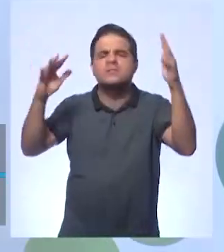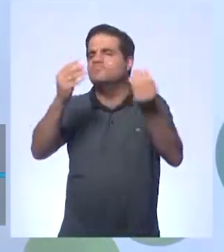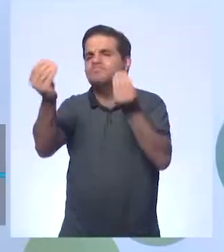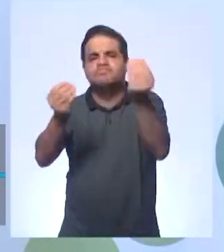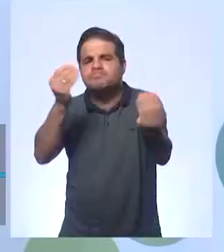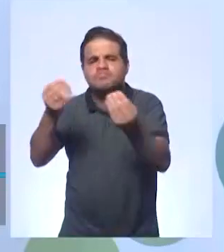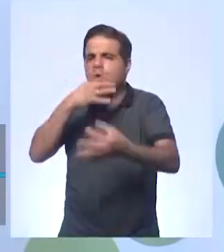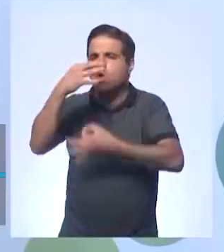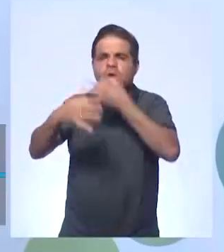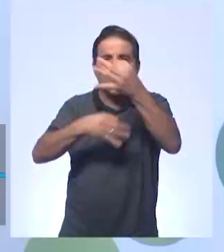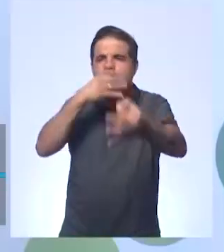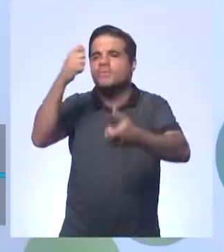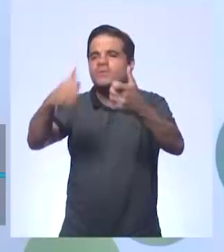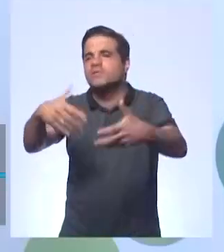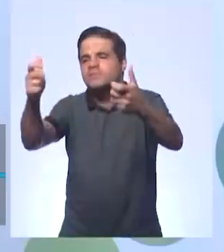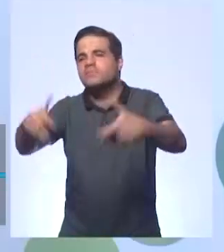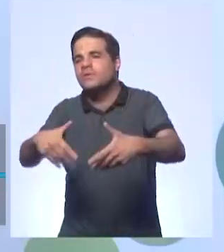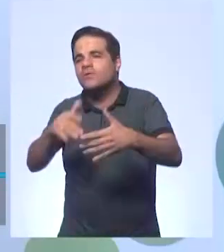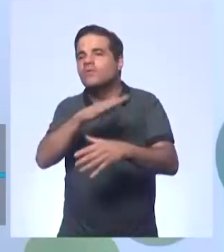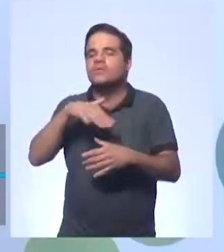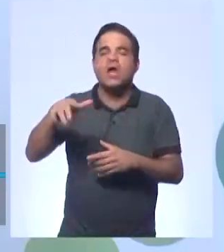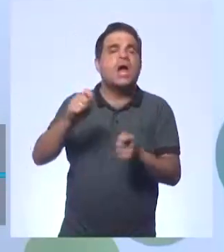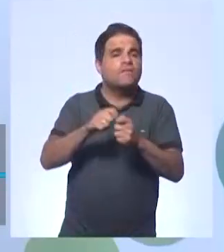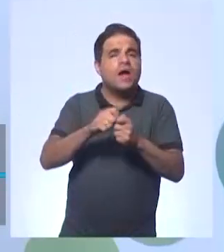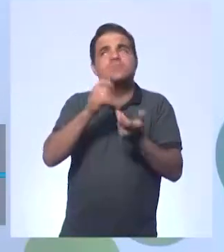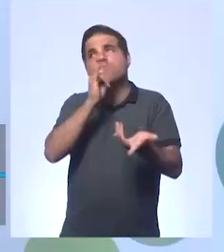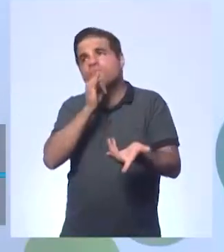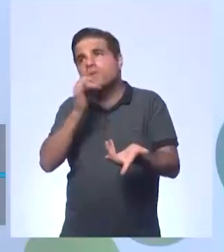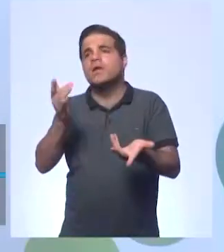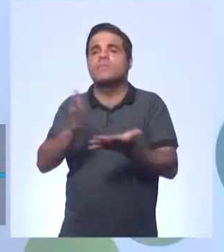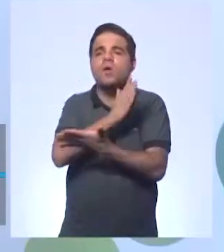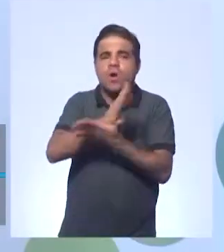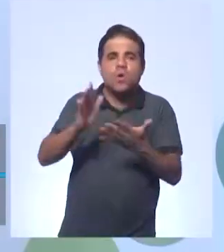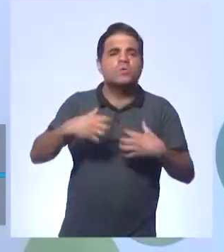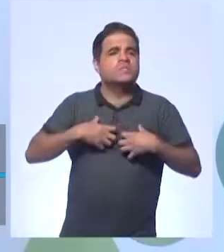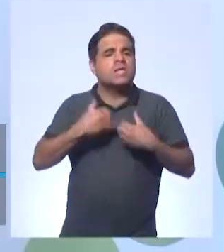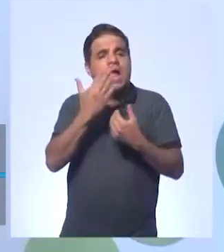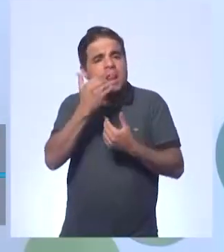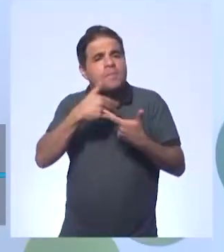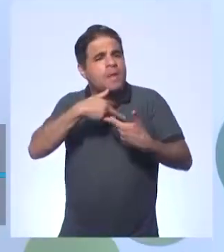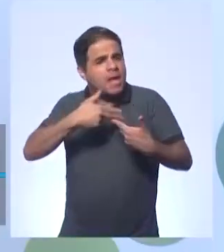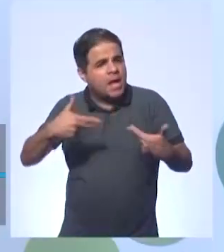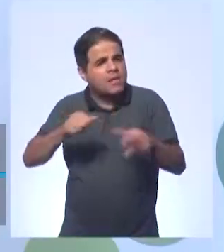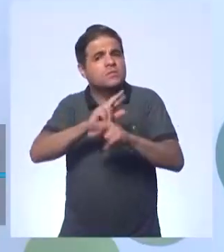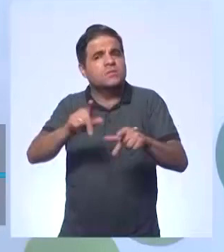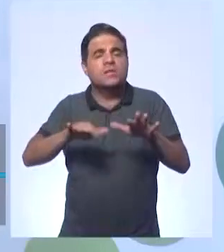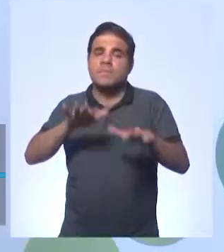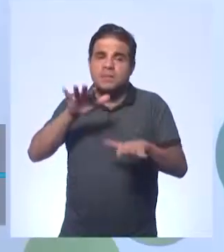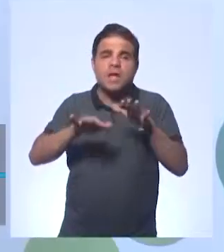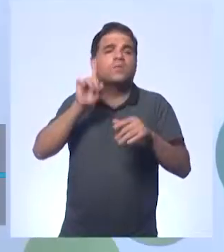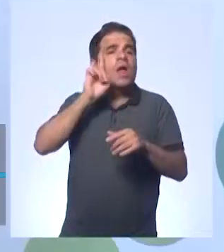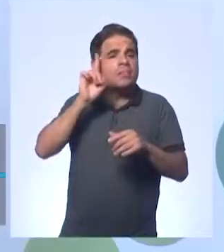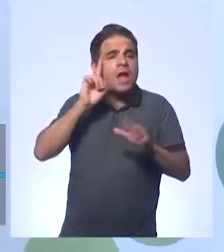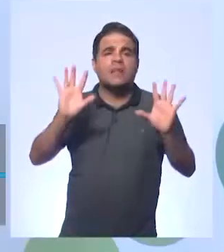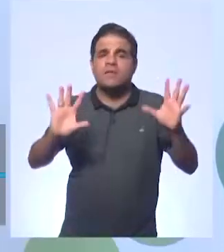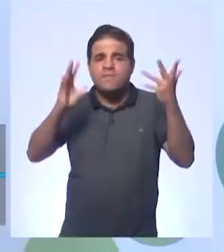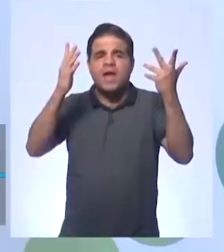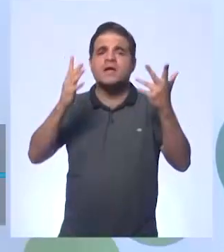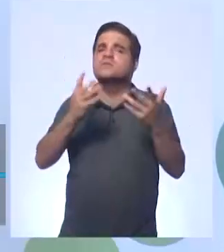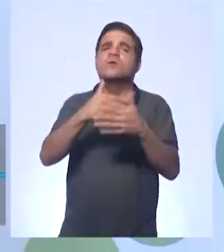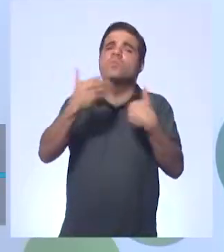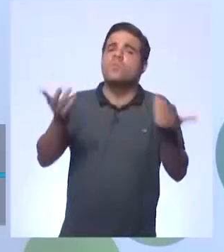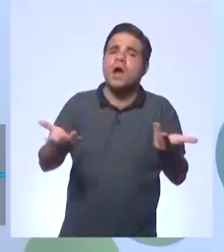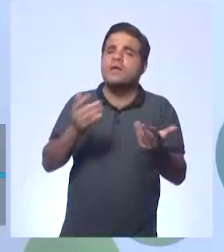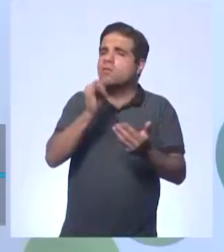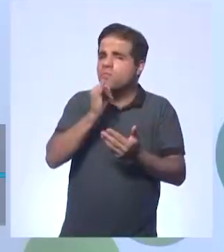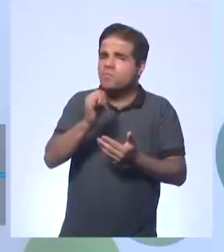Você comentou que fazem, por exemplo, alguns tipos de alimentos dependendo da data comemorativa. Então, quais